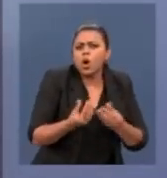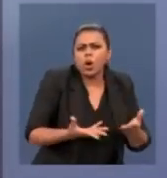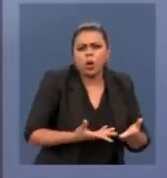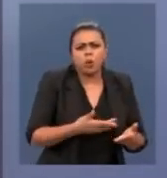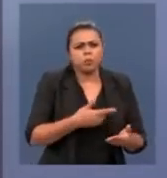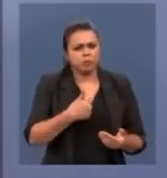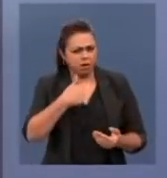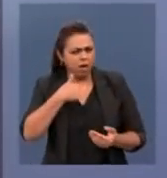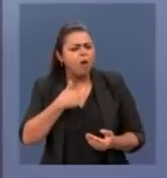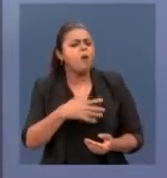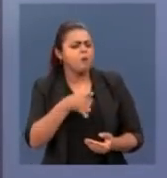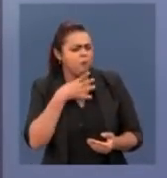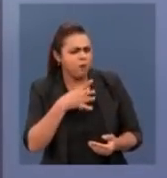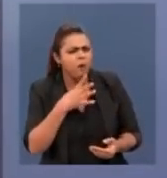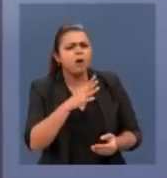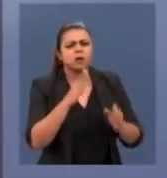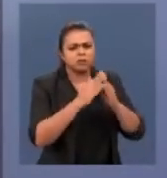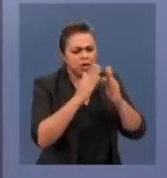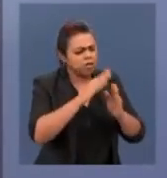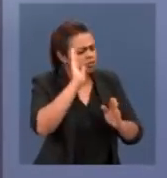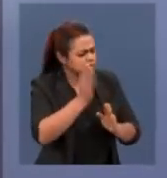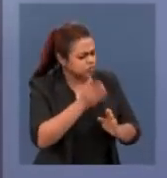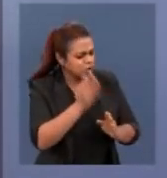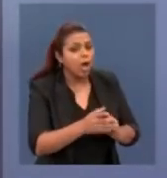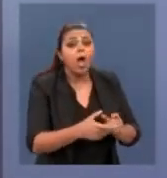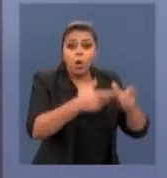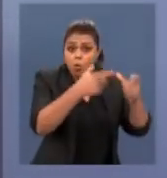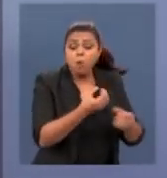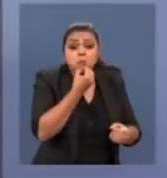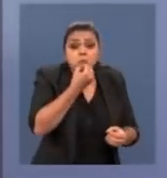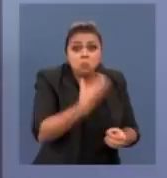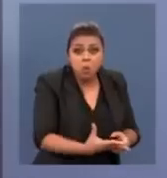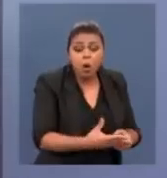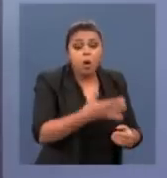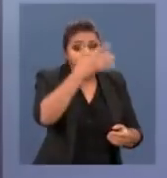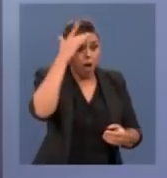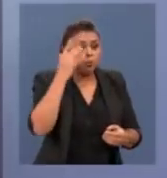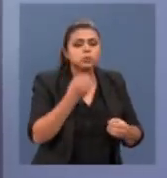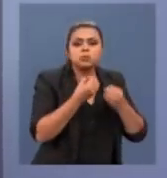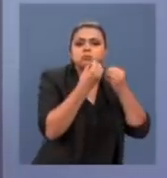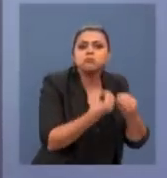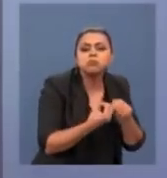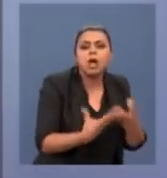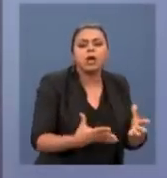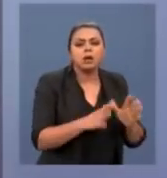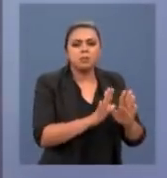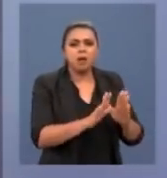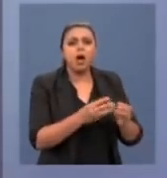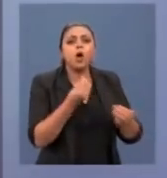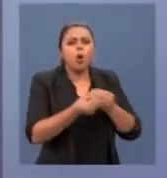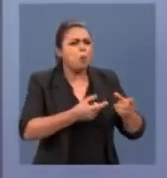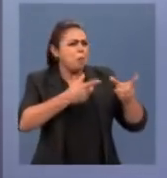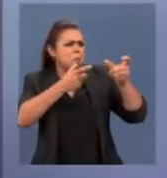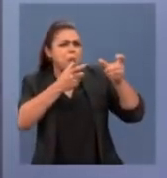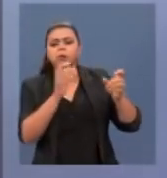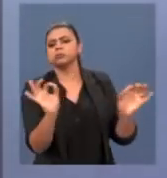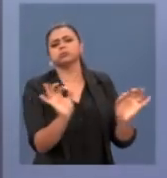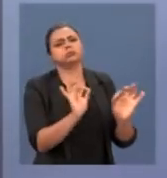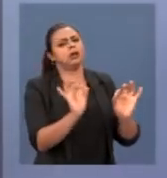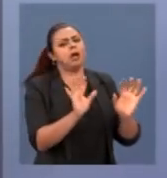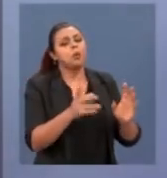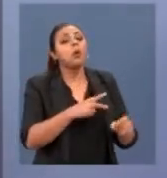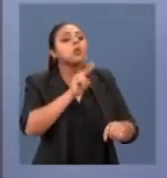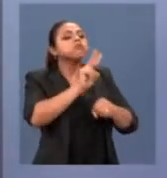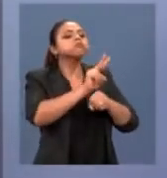morando lá eu sei o que é o morro é o melhor lugar pra morar num lugar bom você mora pessoa sair não vamos entrar com bala não nós vamos